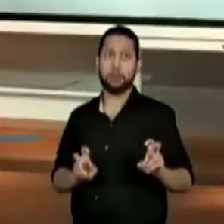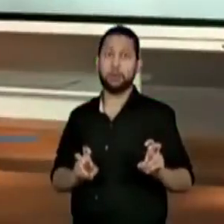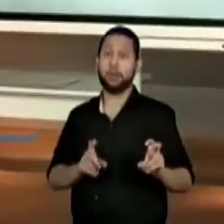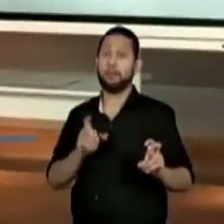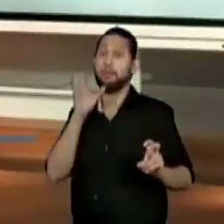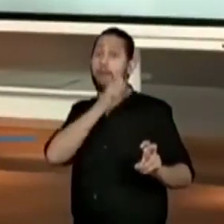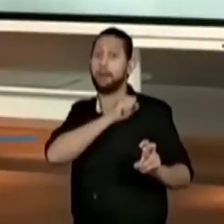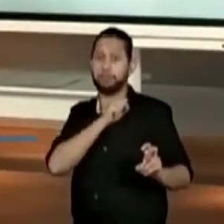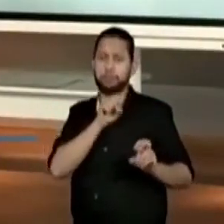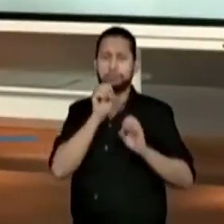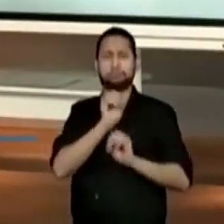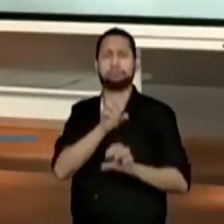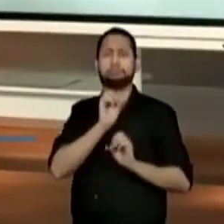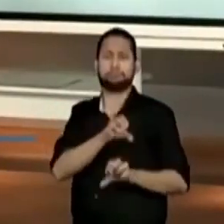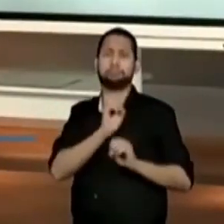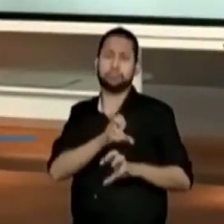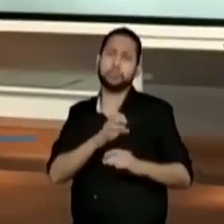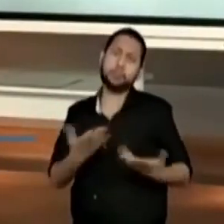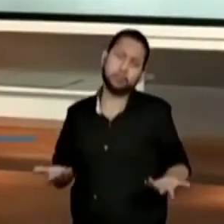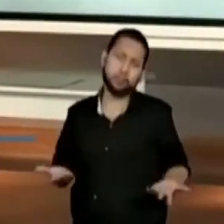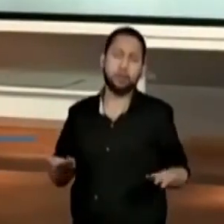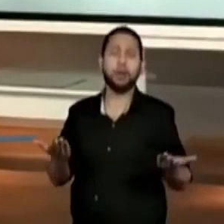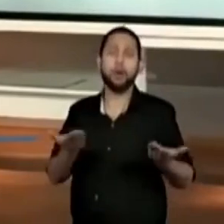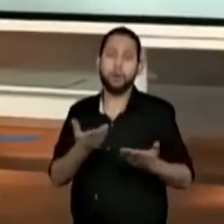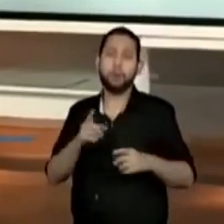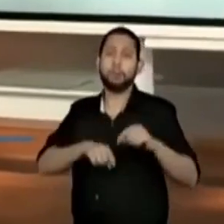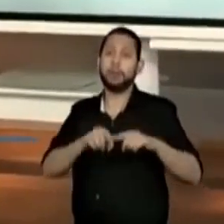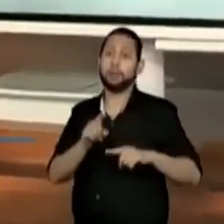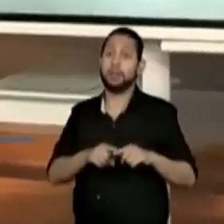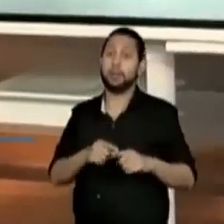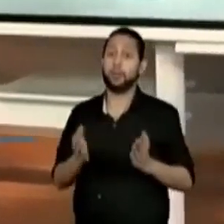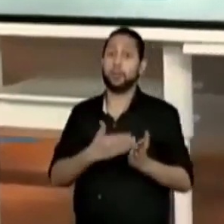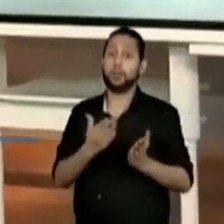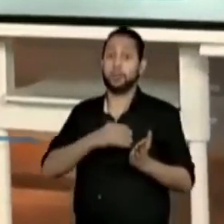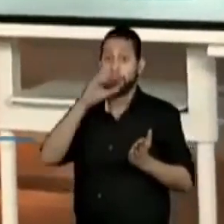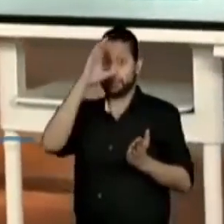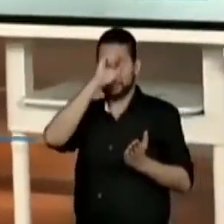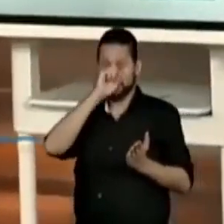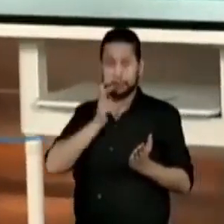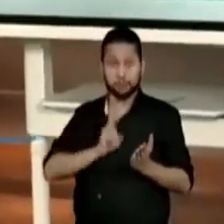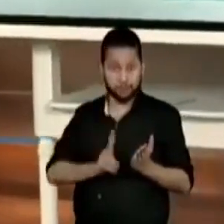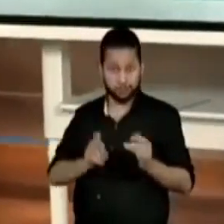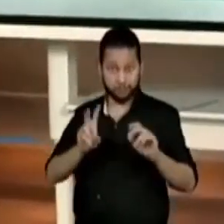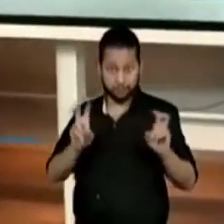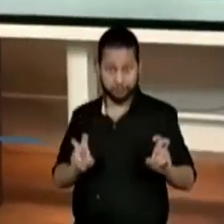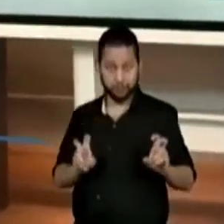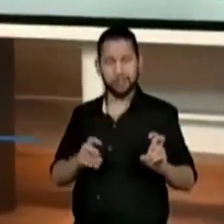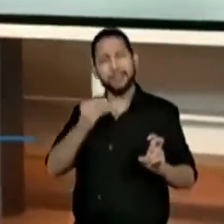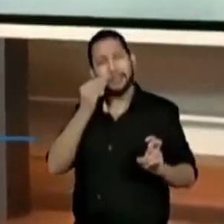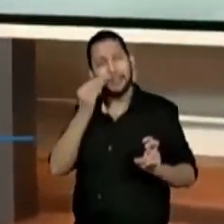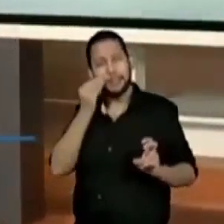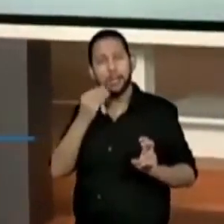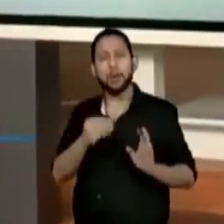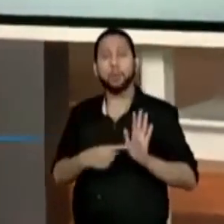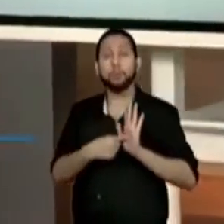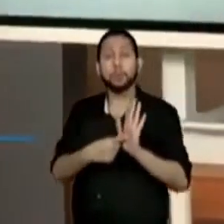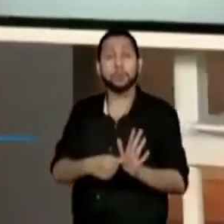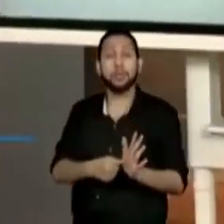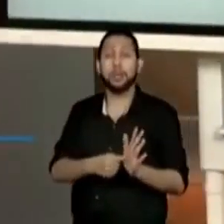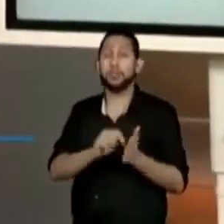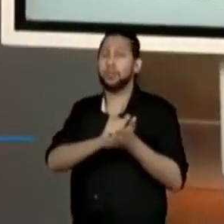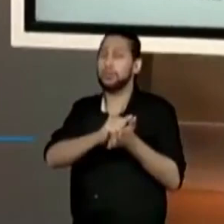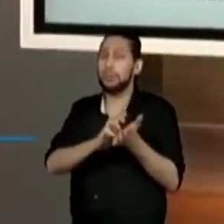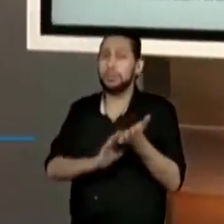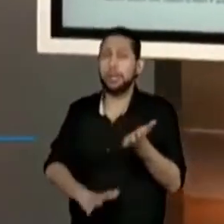um pouco rápida como eu disse a gente tá utilizando o material do aprender sempre então a gente tenta é mostrar todas as